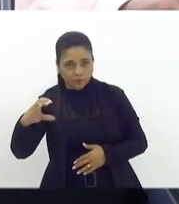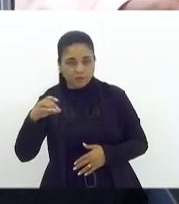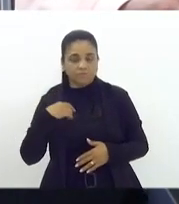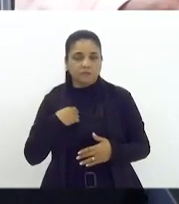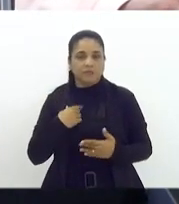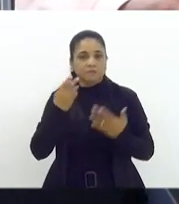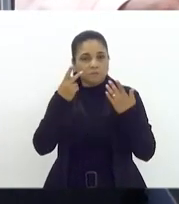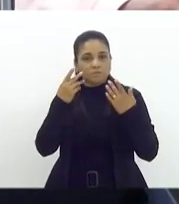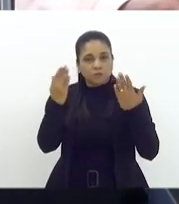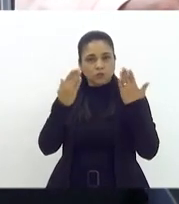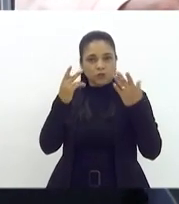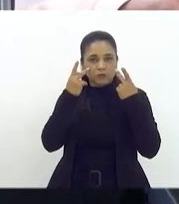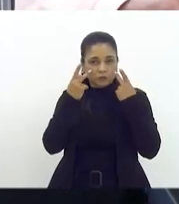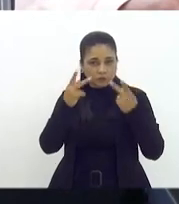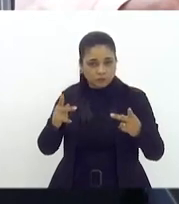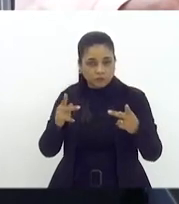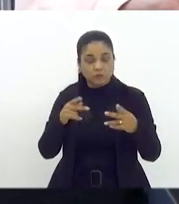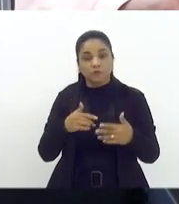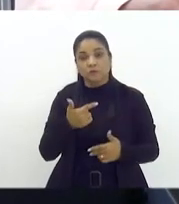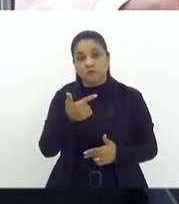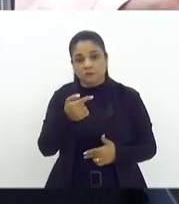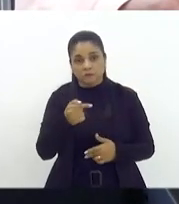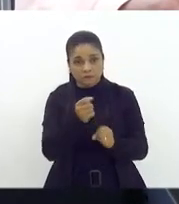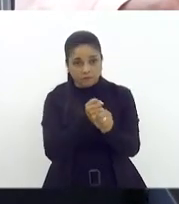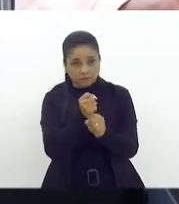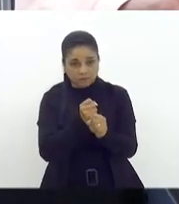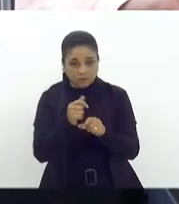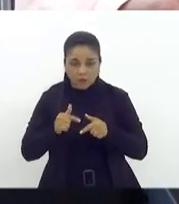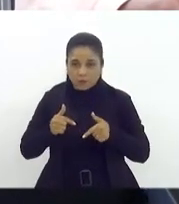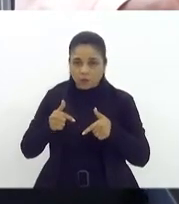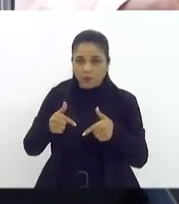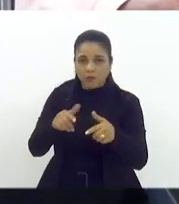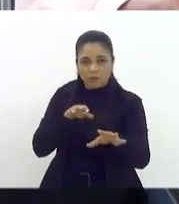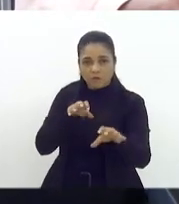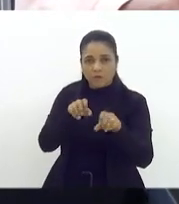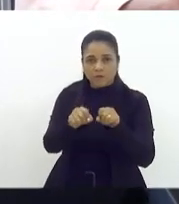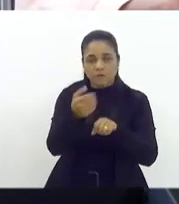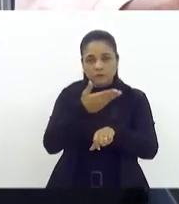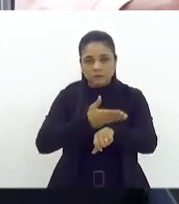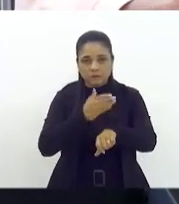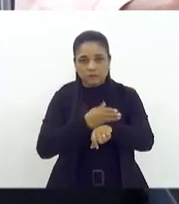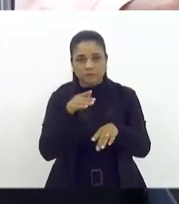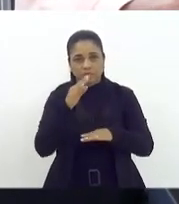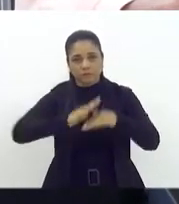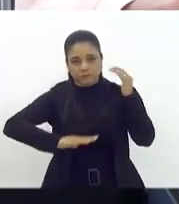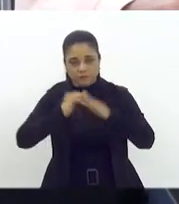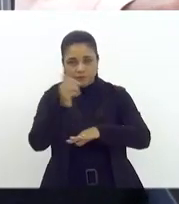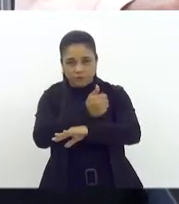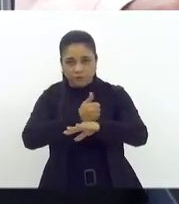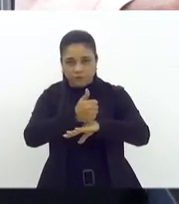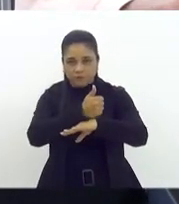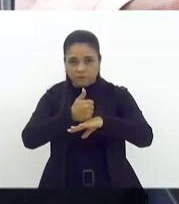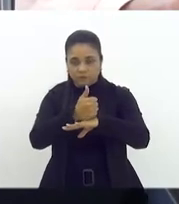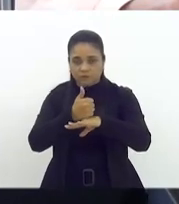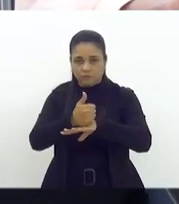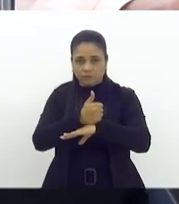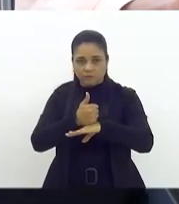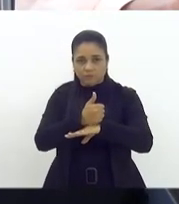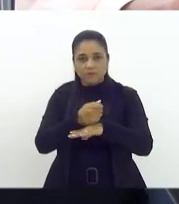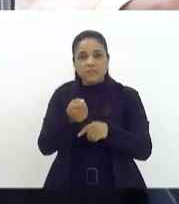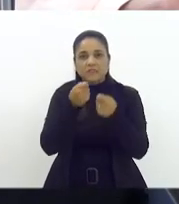nos últimos 17 anos tem atuado na formação e treinamento de profissionais que realizam